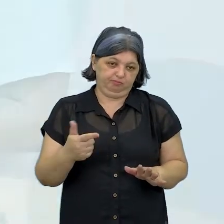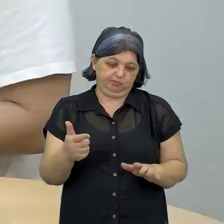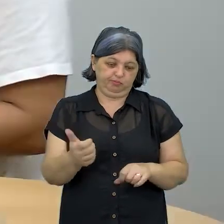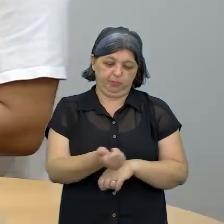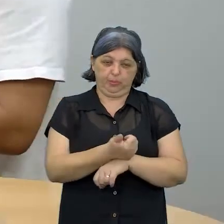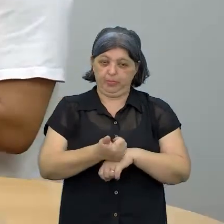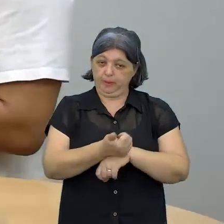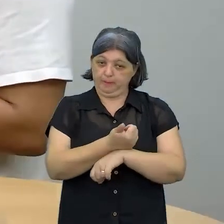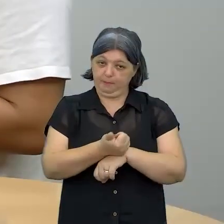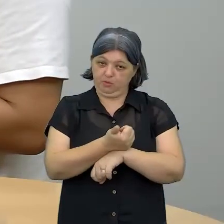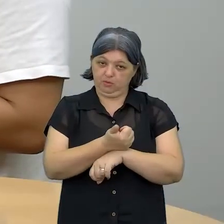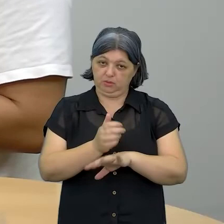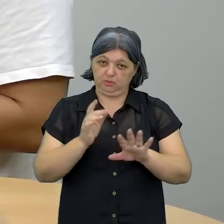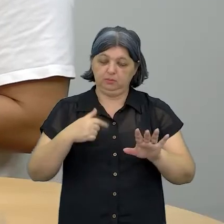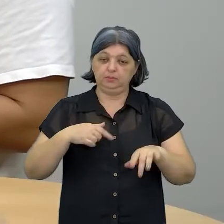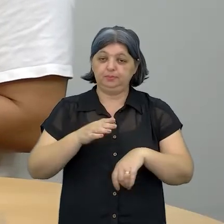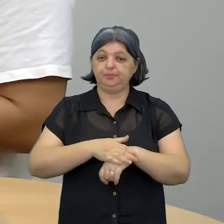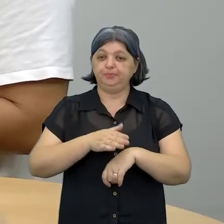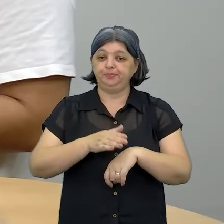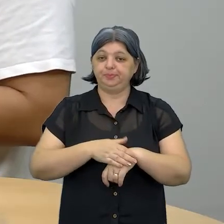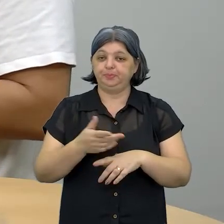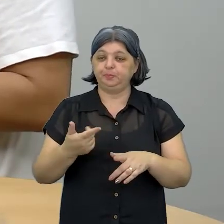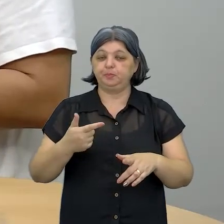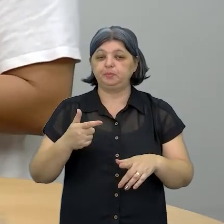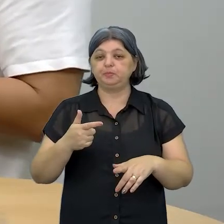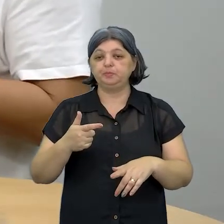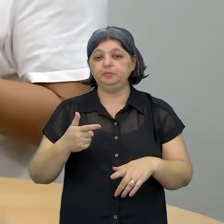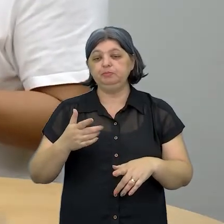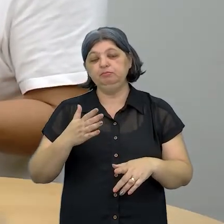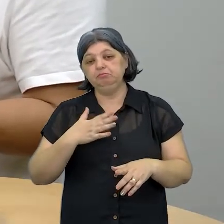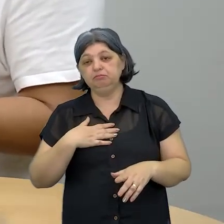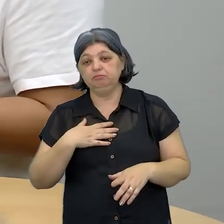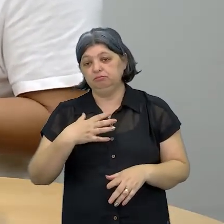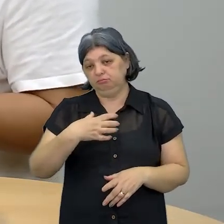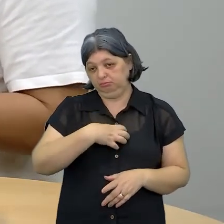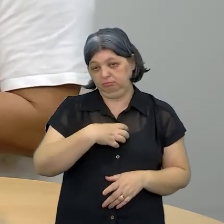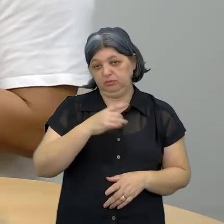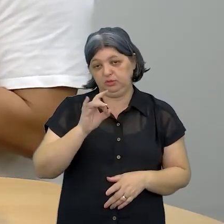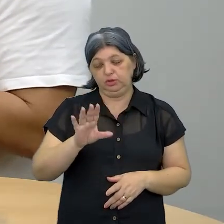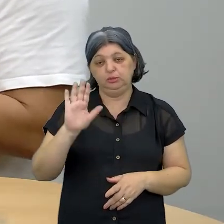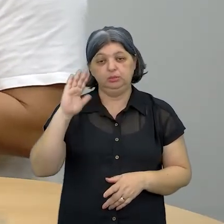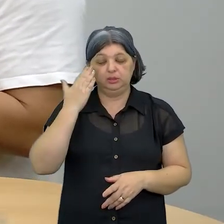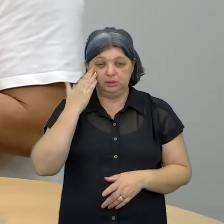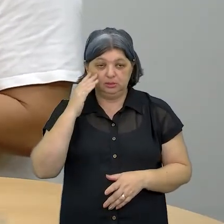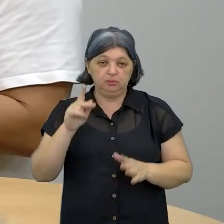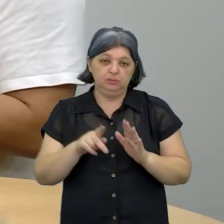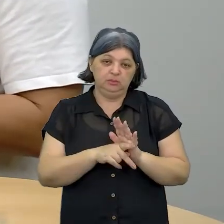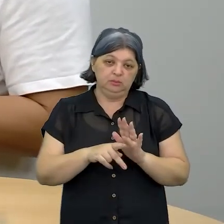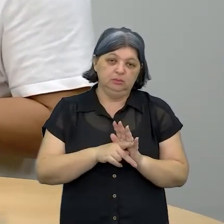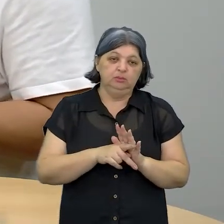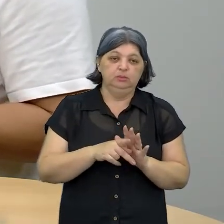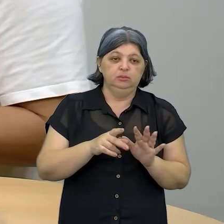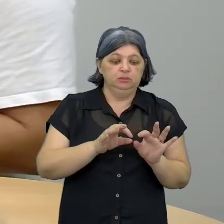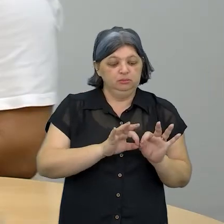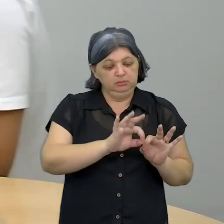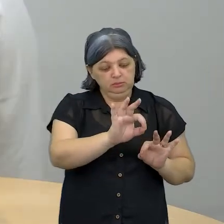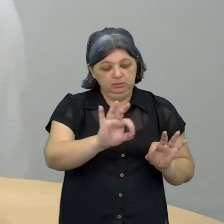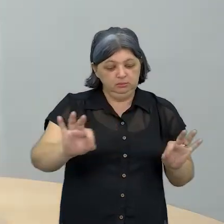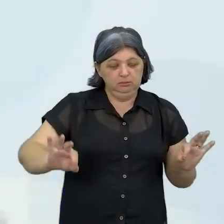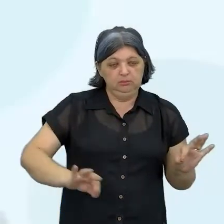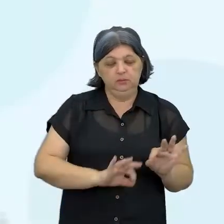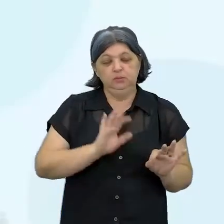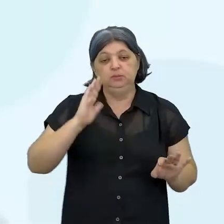do assunto, eu estou fazendo aqui mais para entendimento uma planta mais ou menos para vocês entenderem o